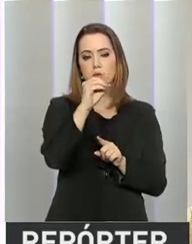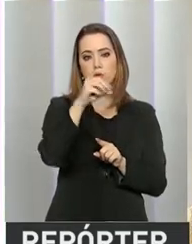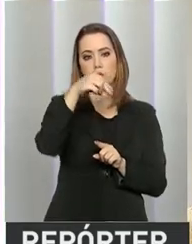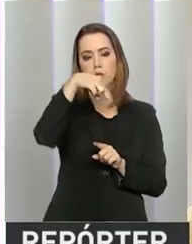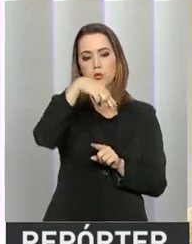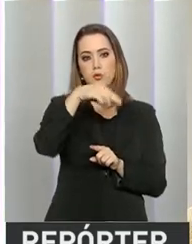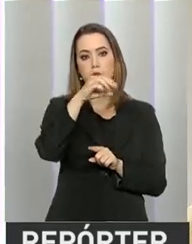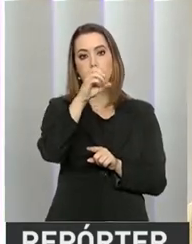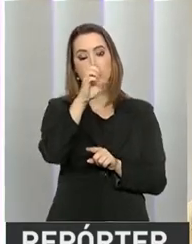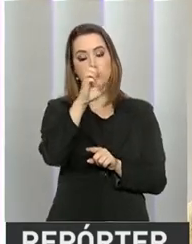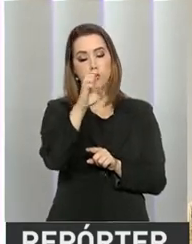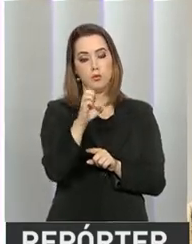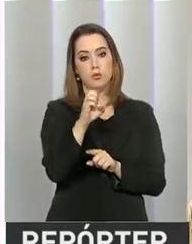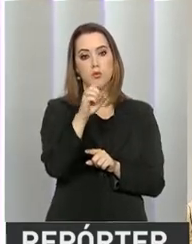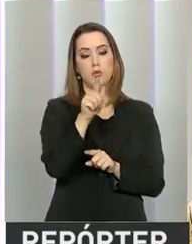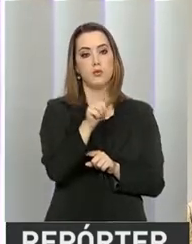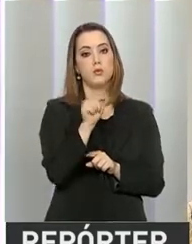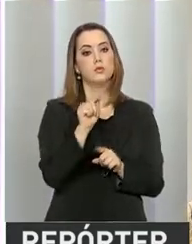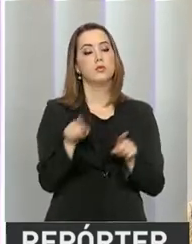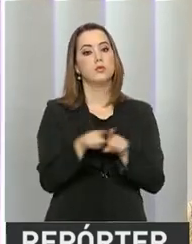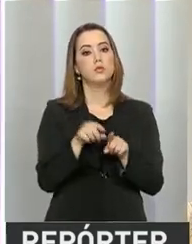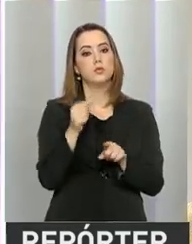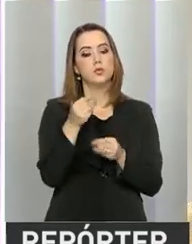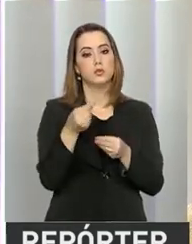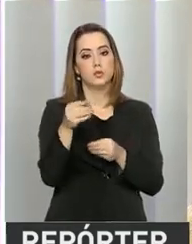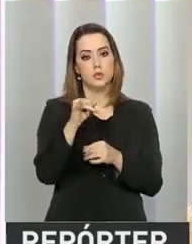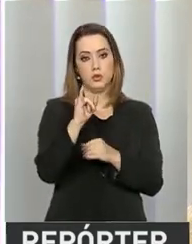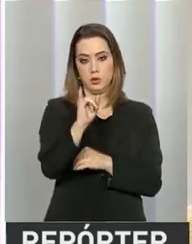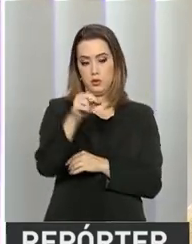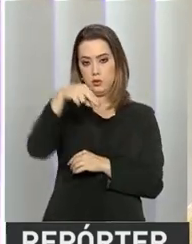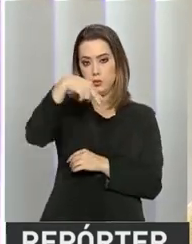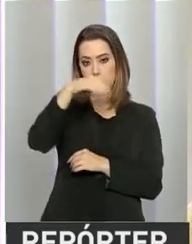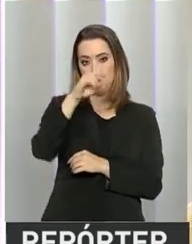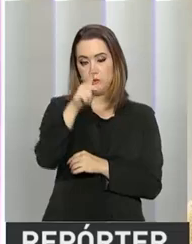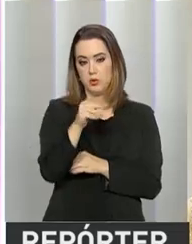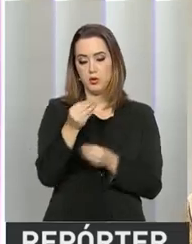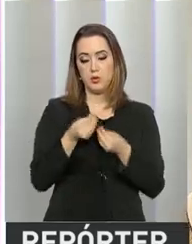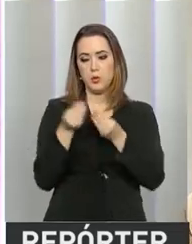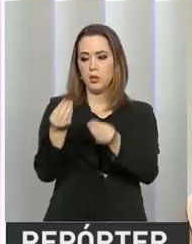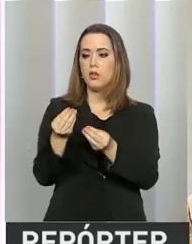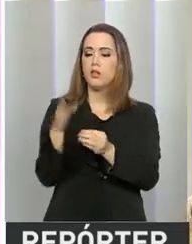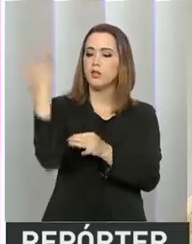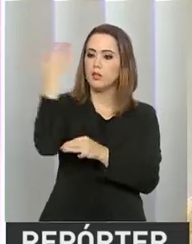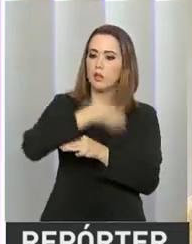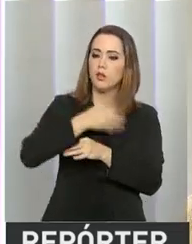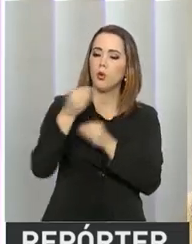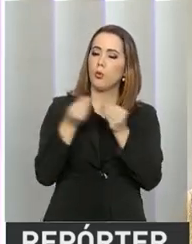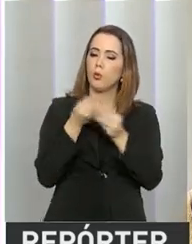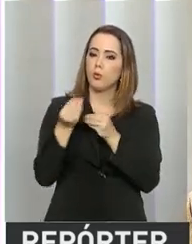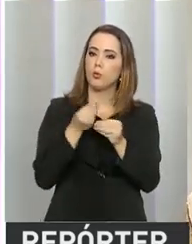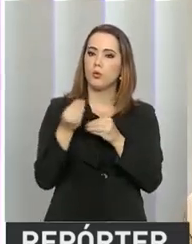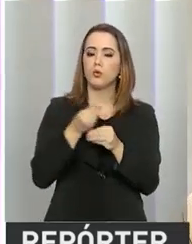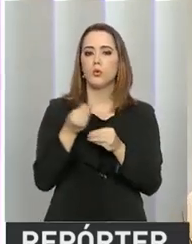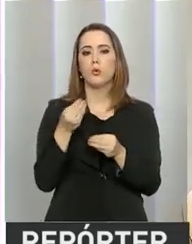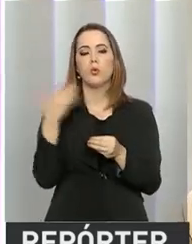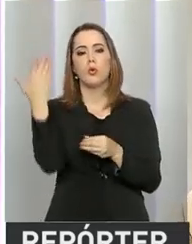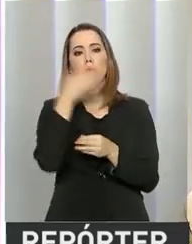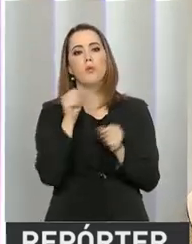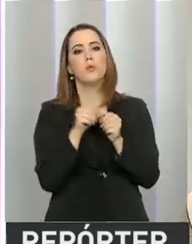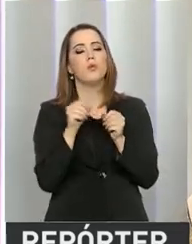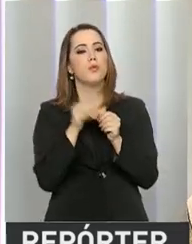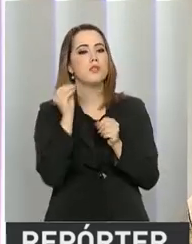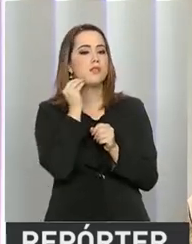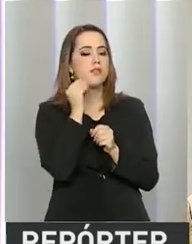Estaduais de educação que o Inep disponibilizaria a prova orientação para aplicação o gabarito de